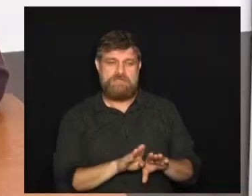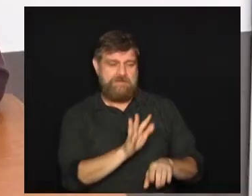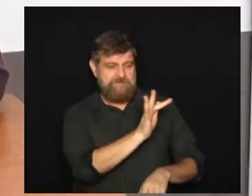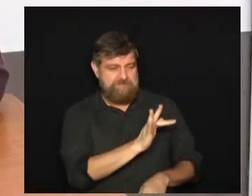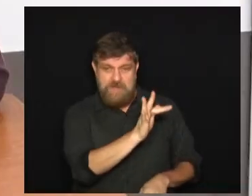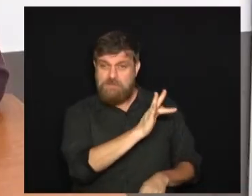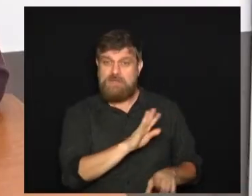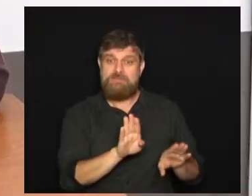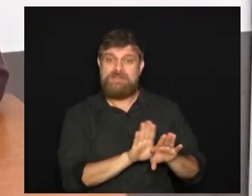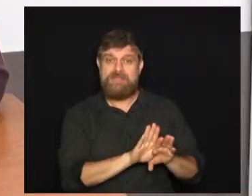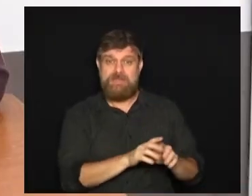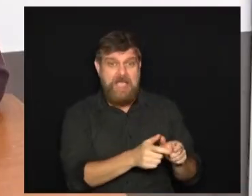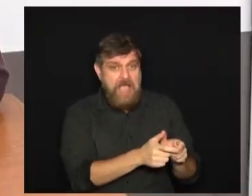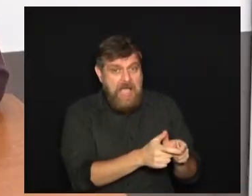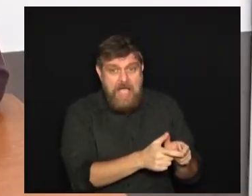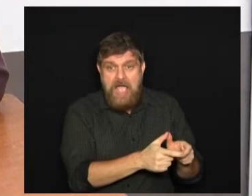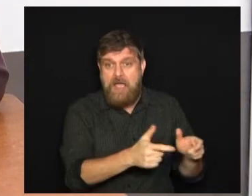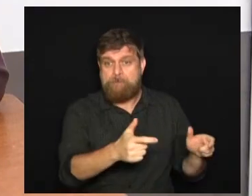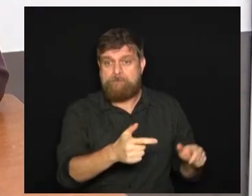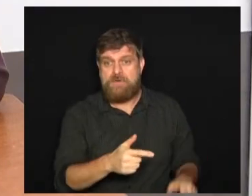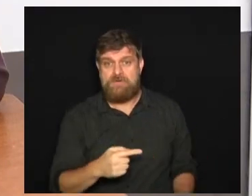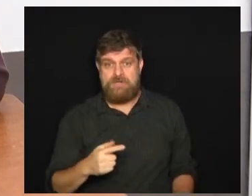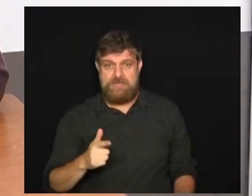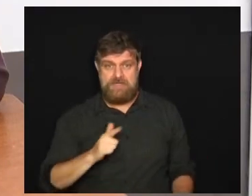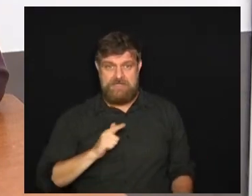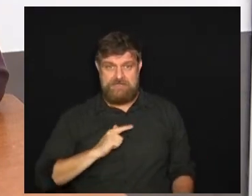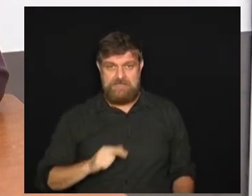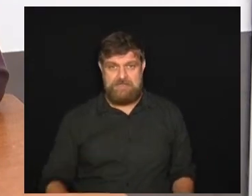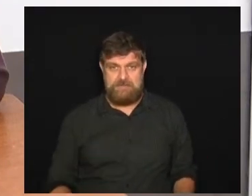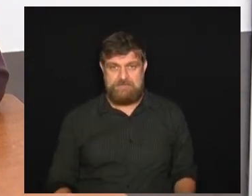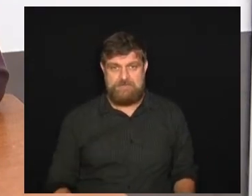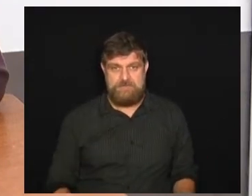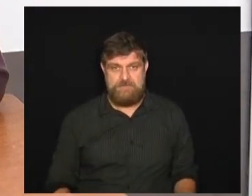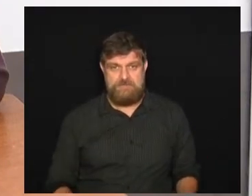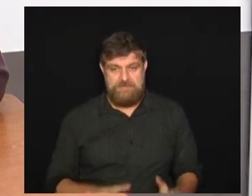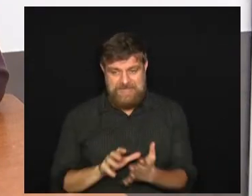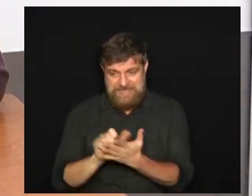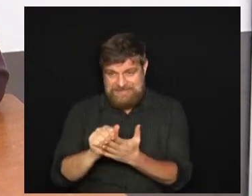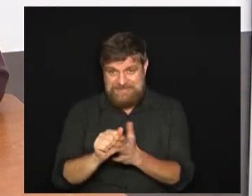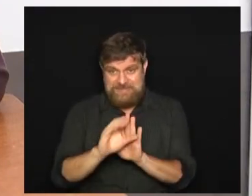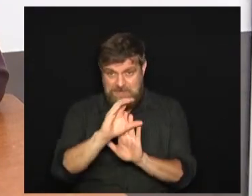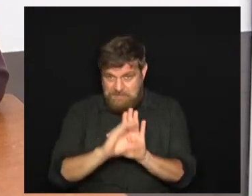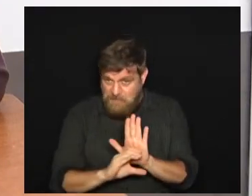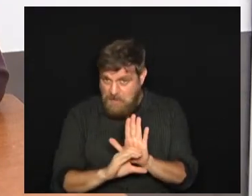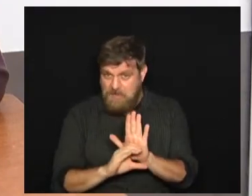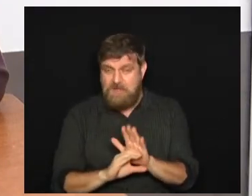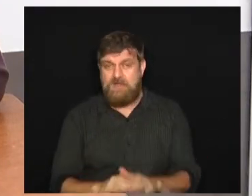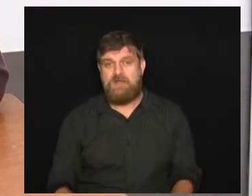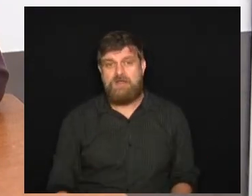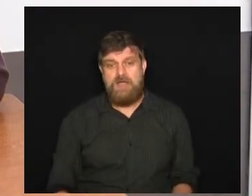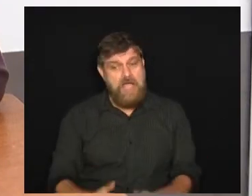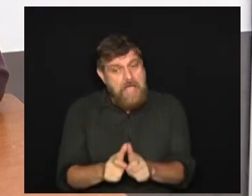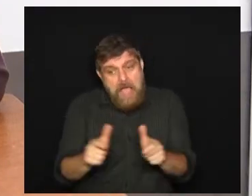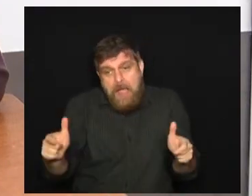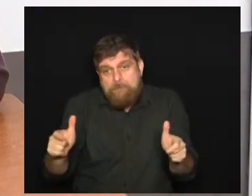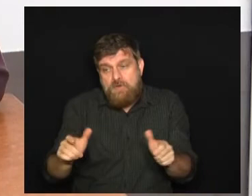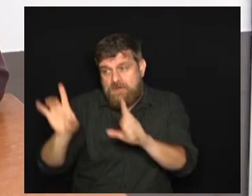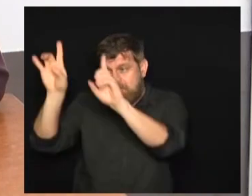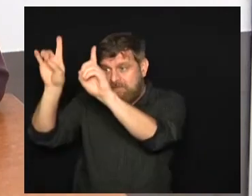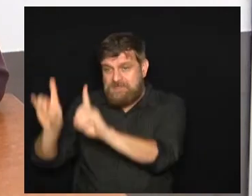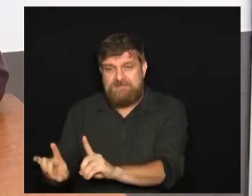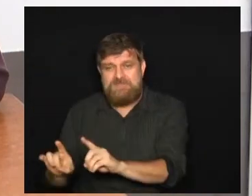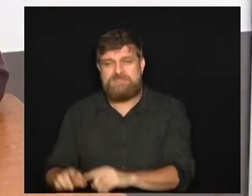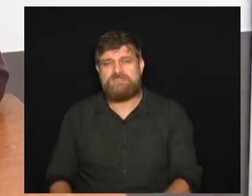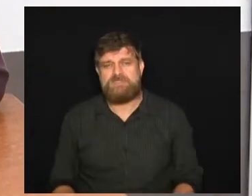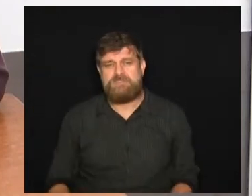mas tem pessoas, a maioria das pessoas que nós temos lá no nossos currículos, né, nosso banco de dados, se eu não